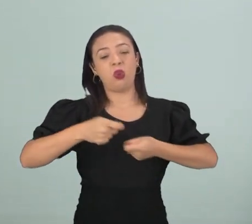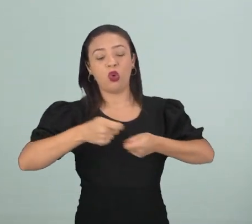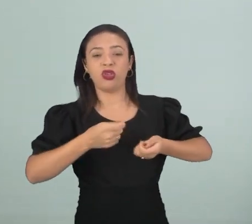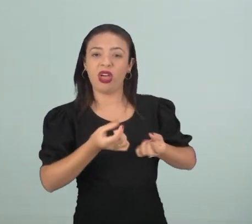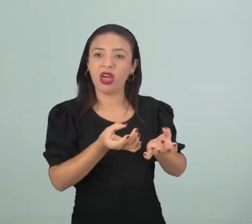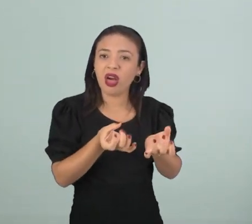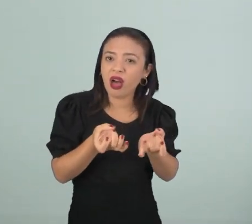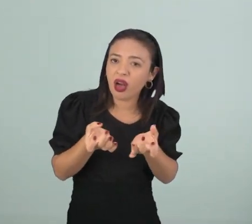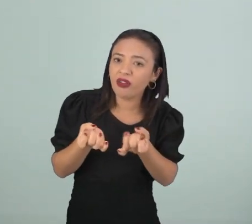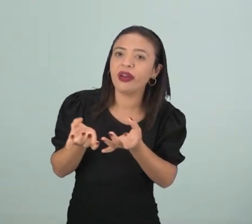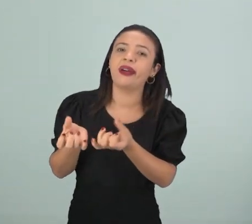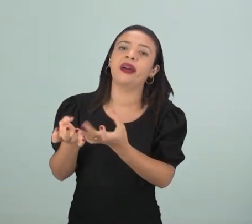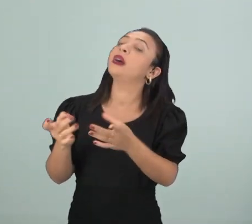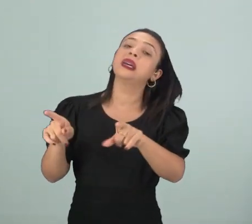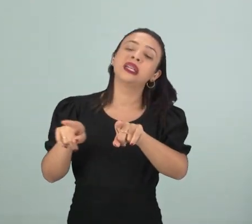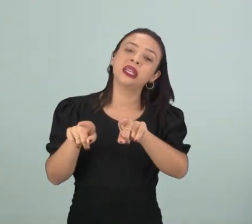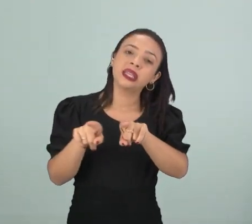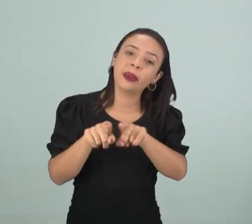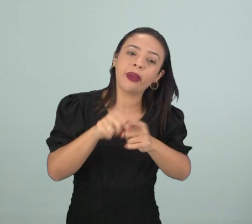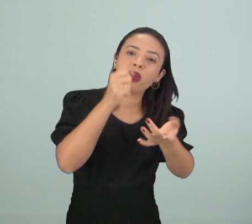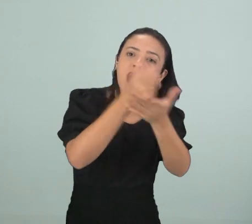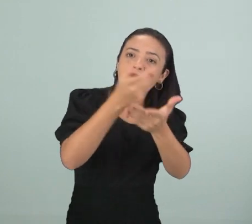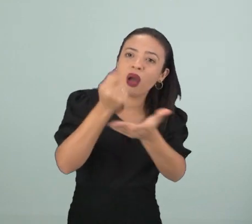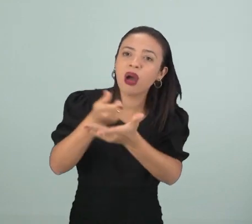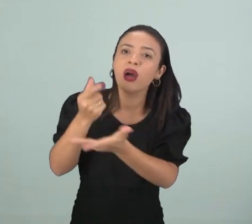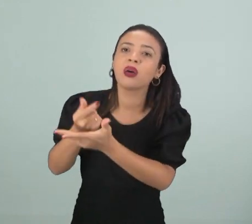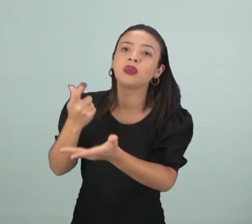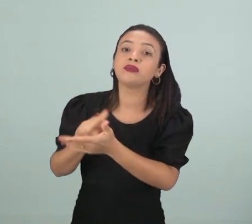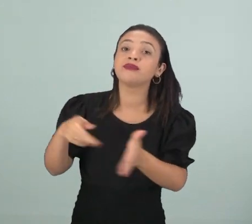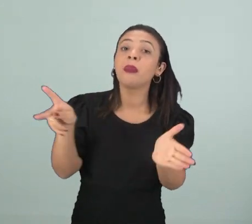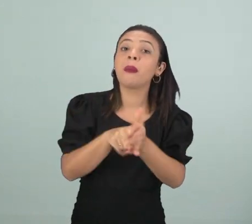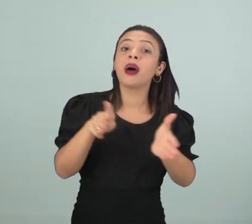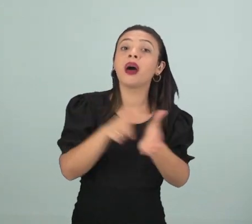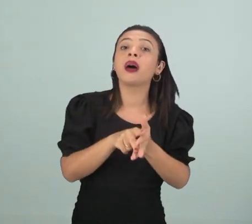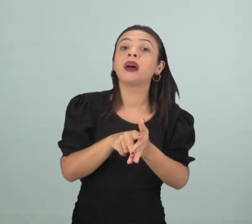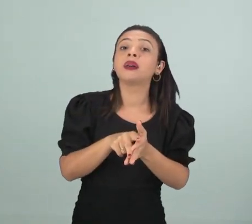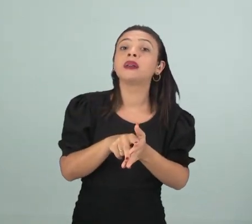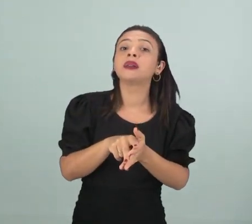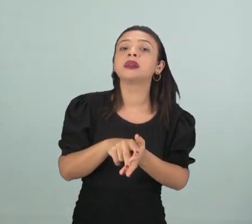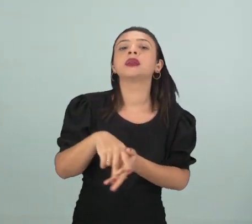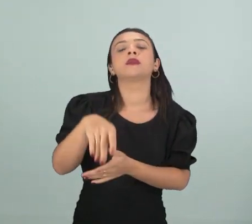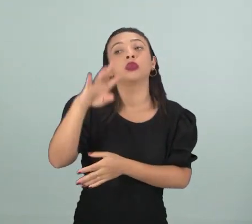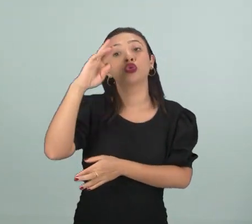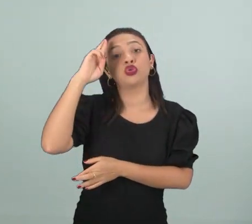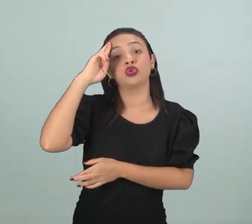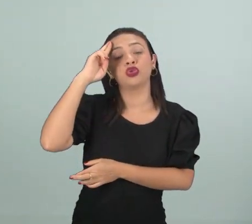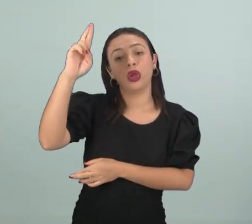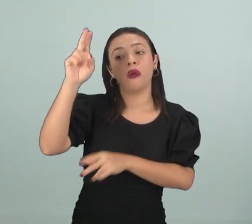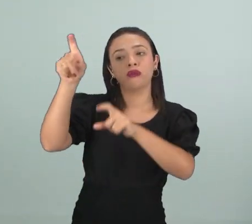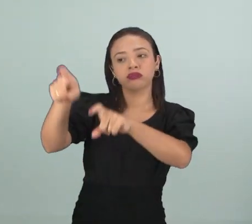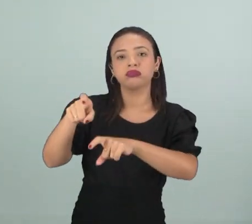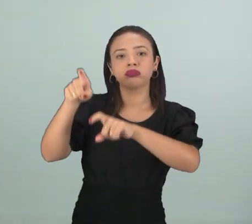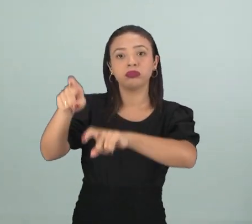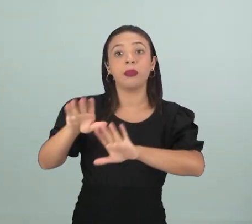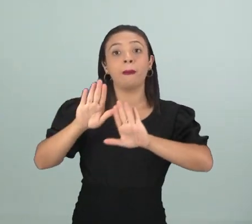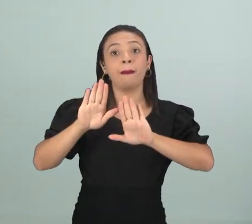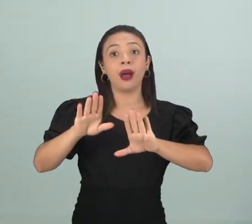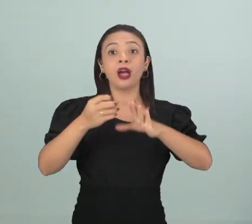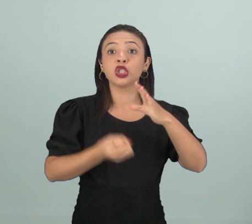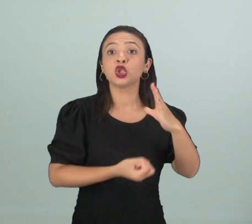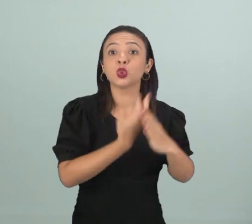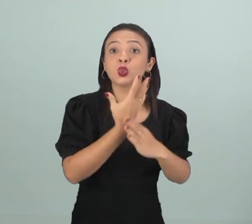comércio, a comercialização, a venda, a compra, tudo isso era controlada pelos senhores feudais. Mas com o surgimento